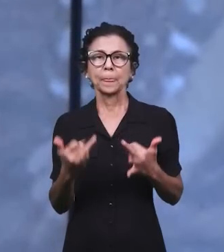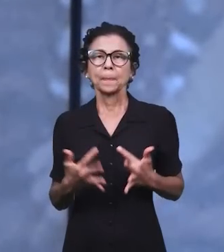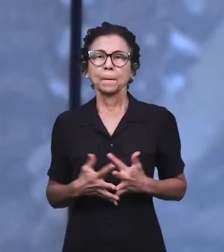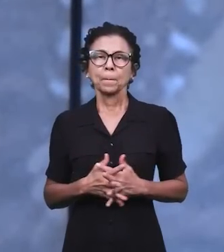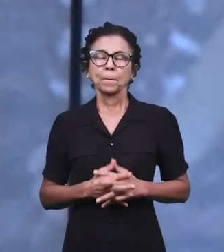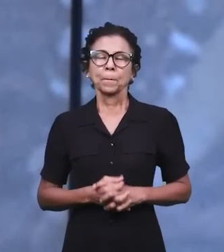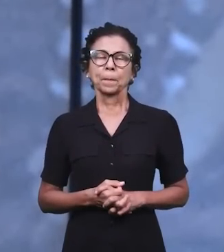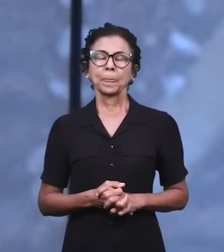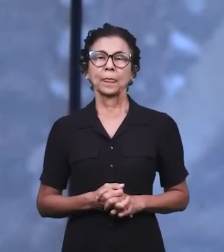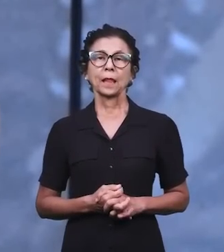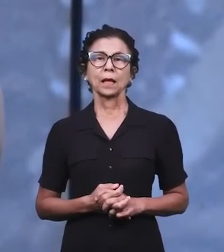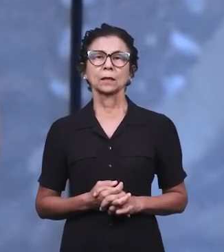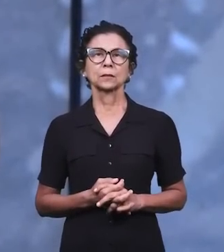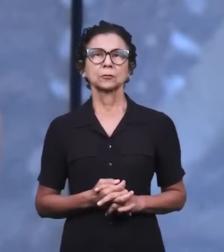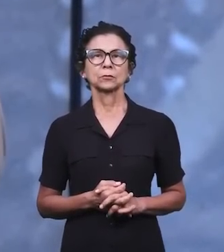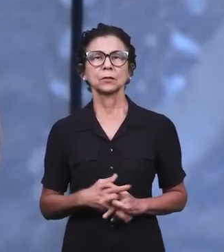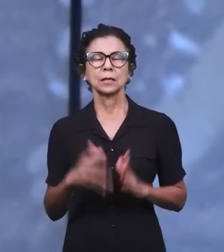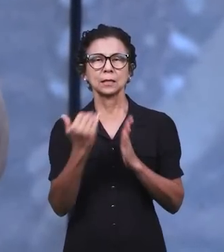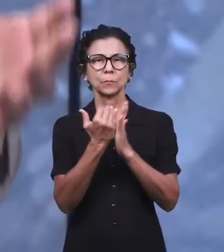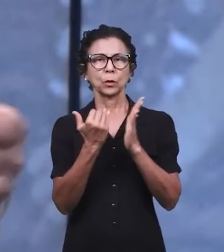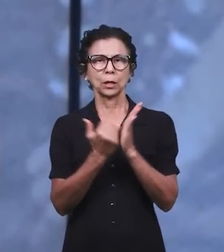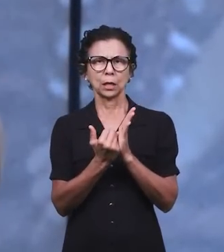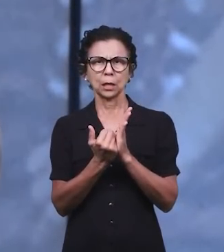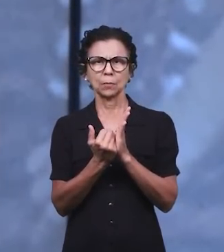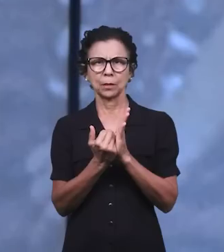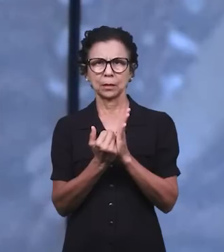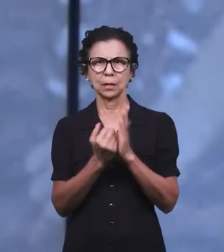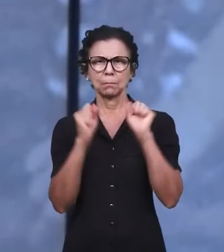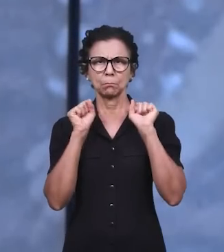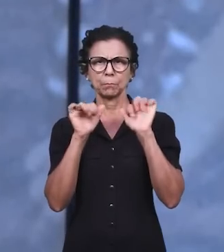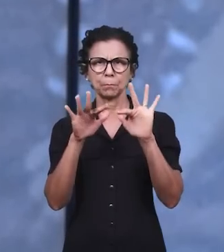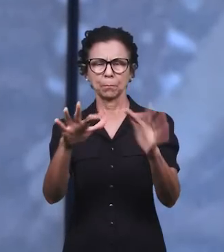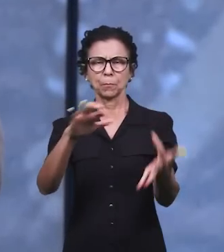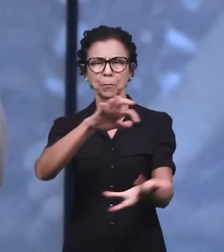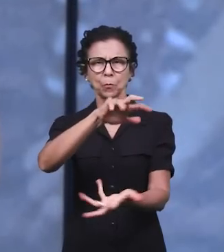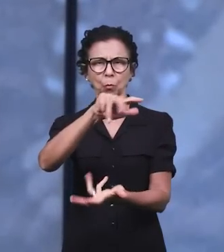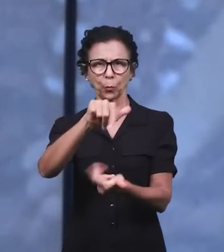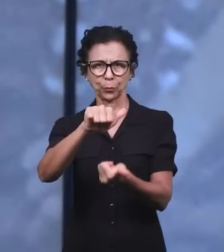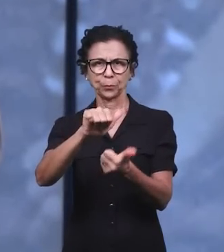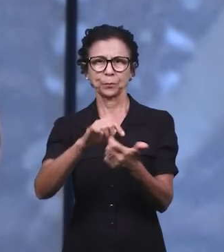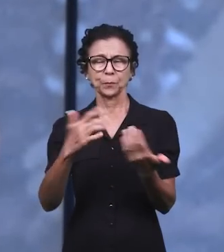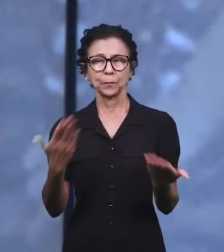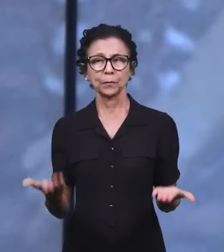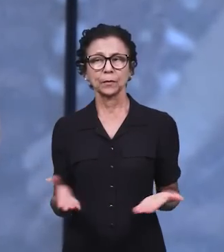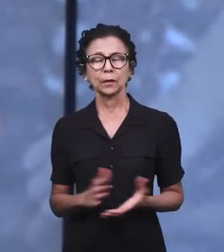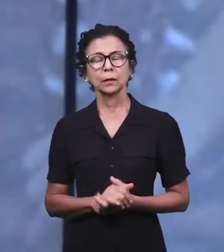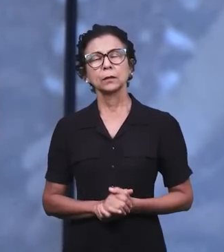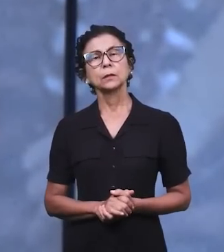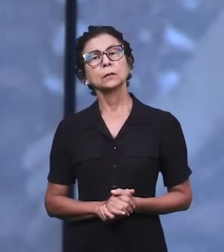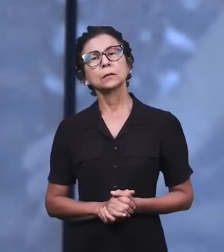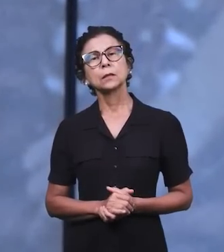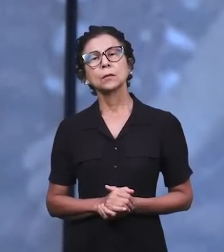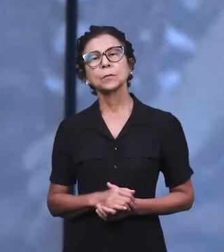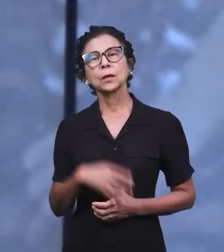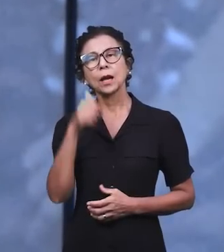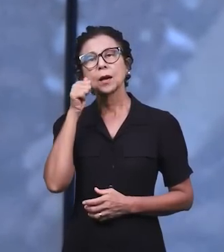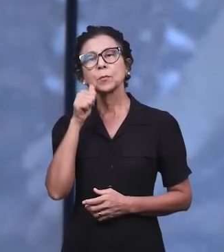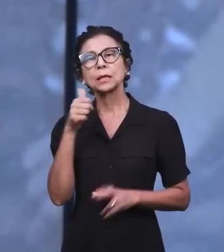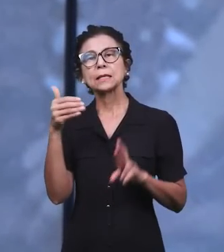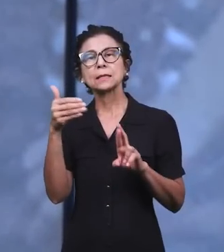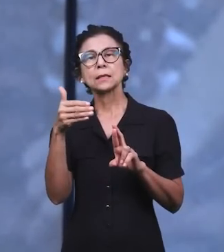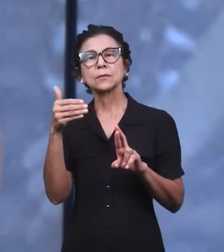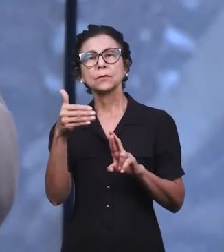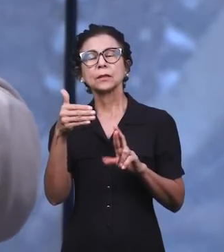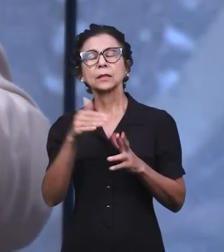falando para o mundo inteiro. Hoje a internet nos dá essa possibilidade e tudo mais. Andréia falou assim, são jovens da igreja de Moby Dick.